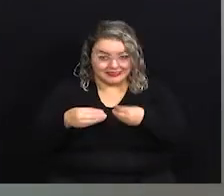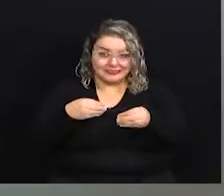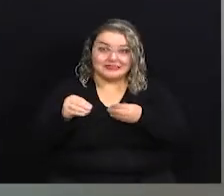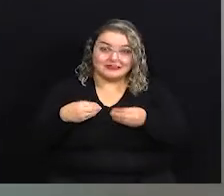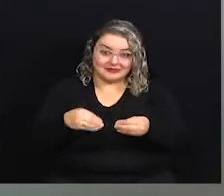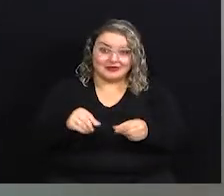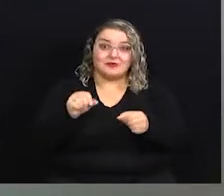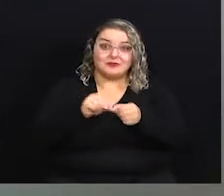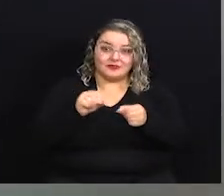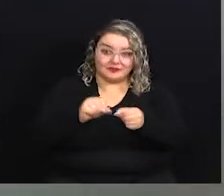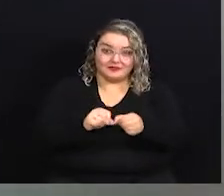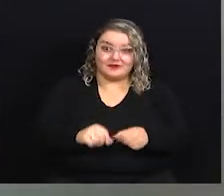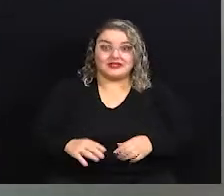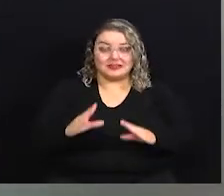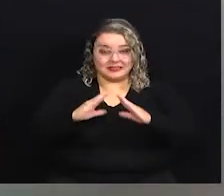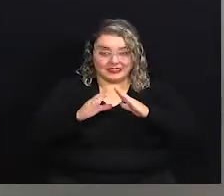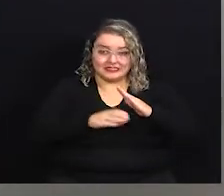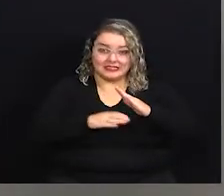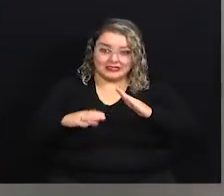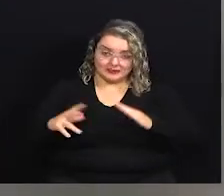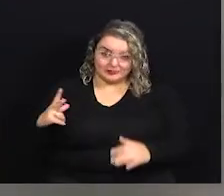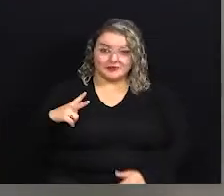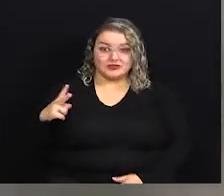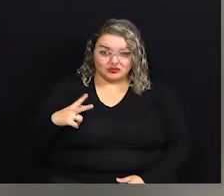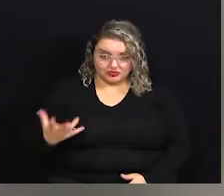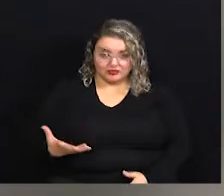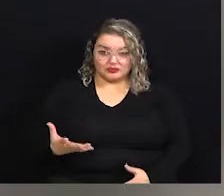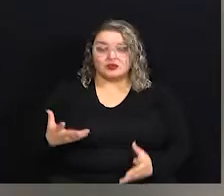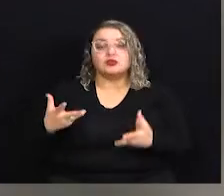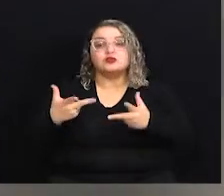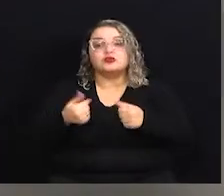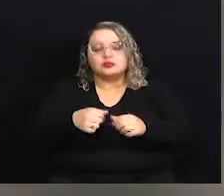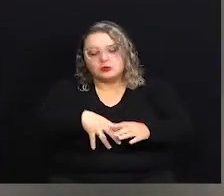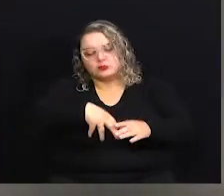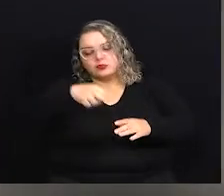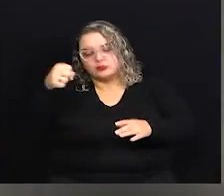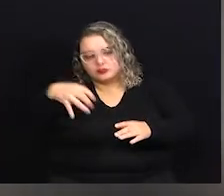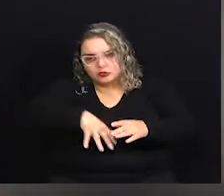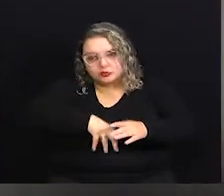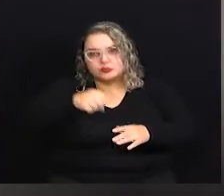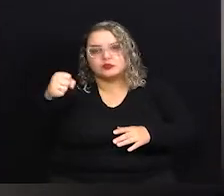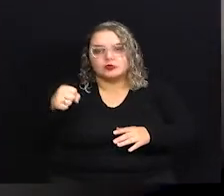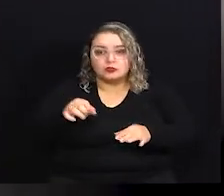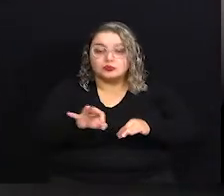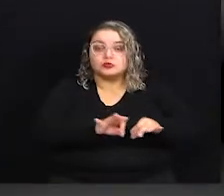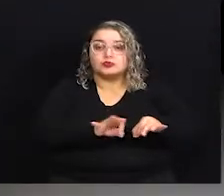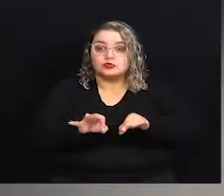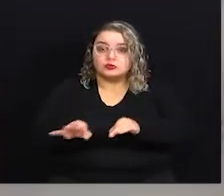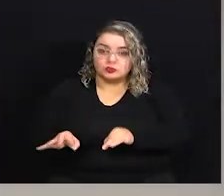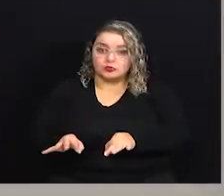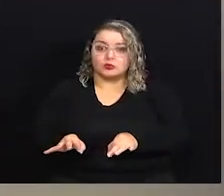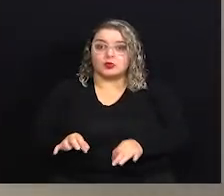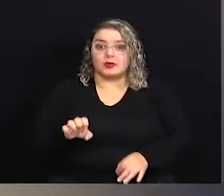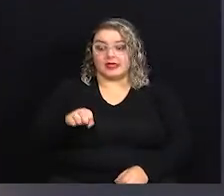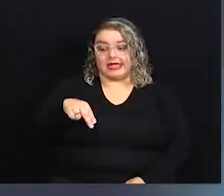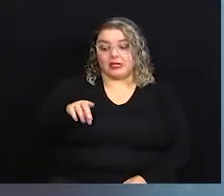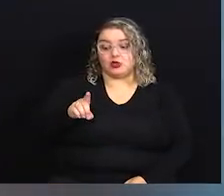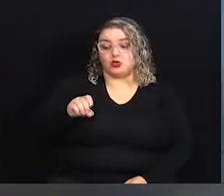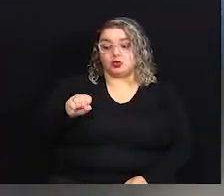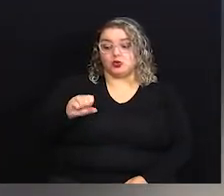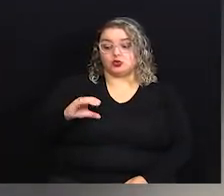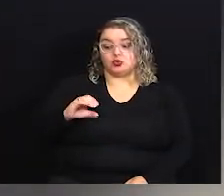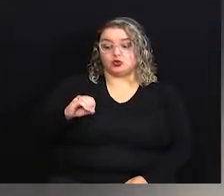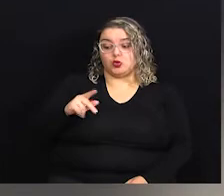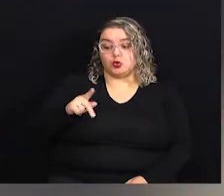das paçocas, mais as embalagens, foi feita nesta clínica particular. Toda a remoção aconteceu por meio